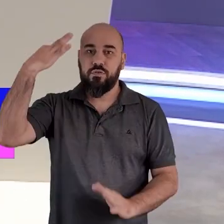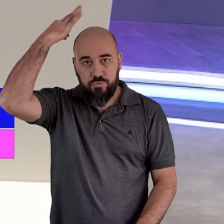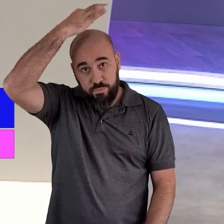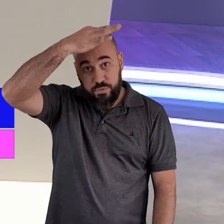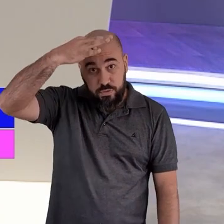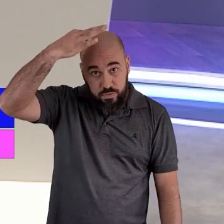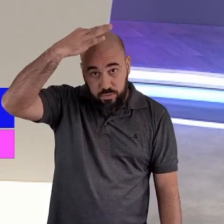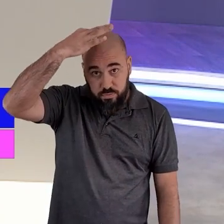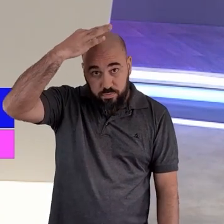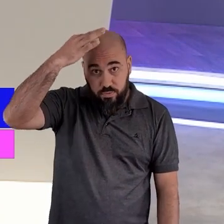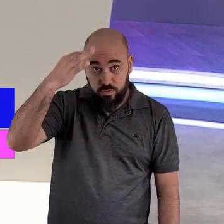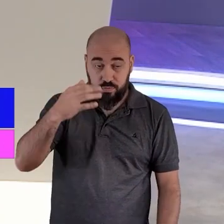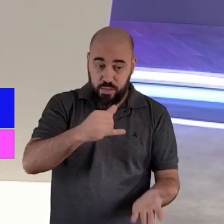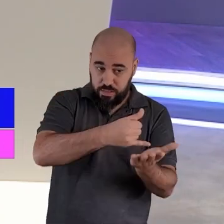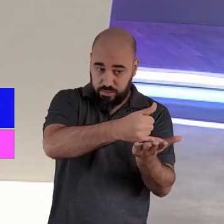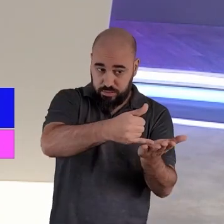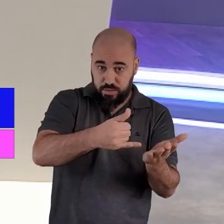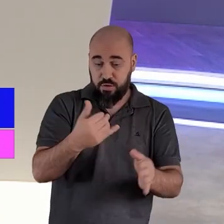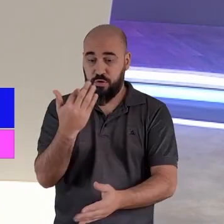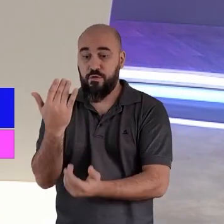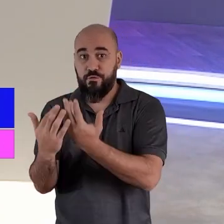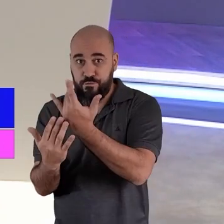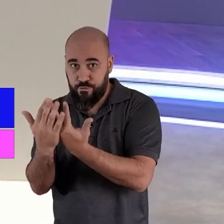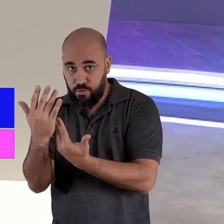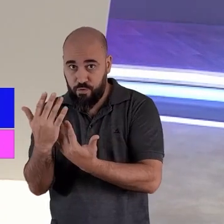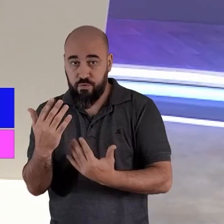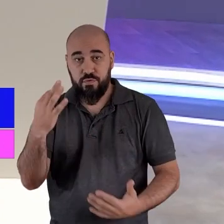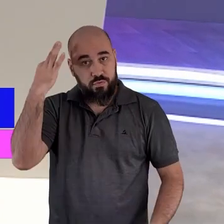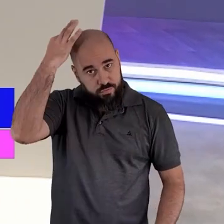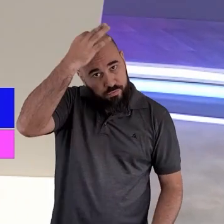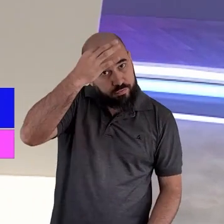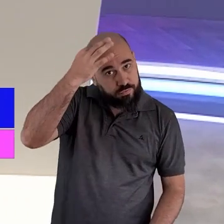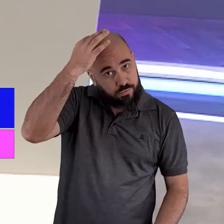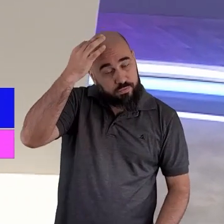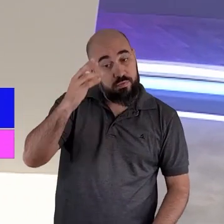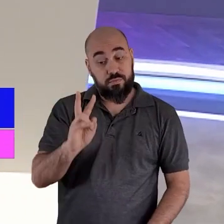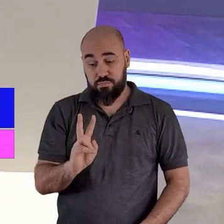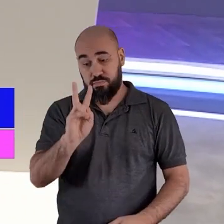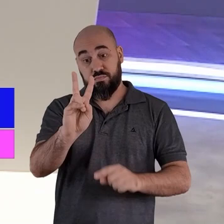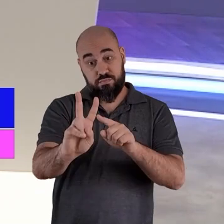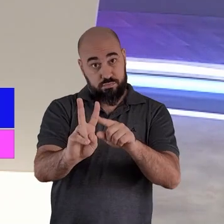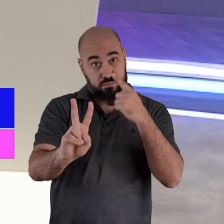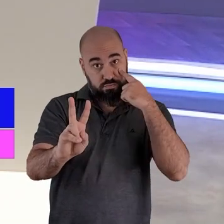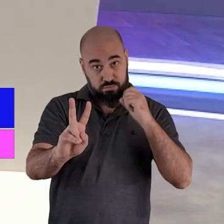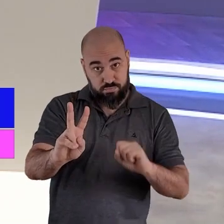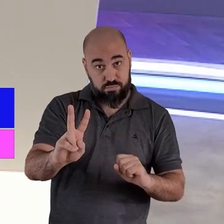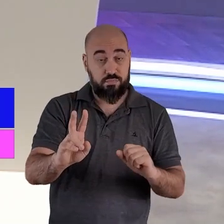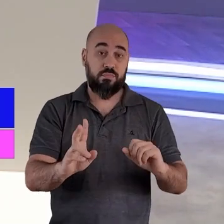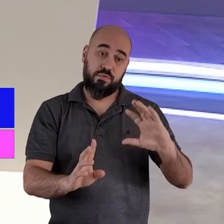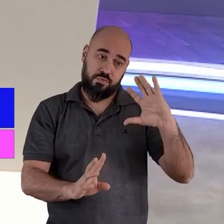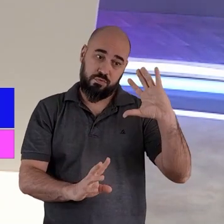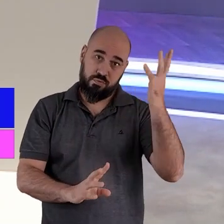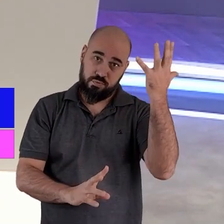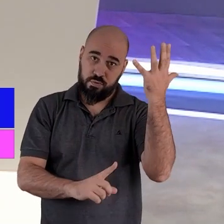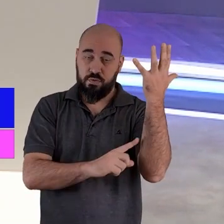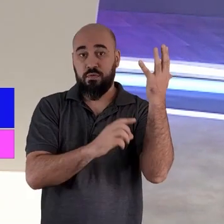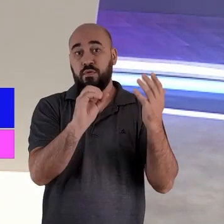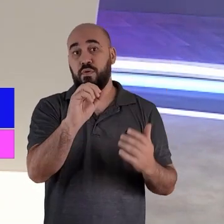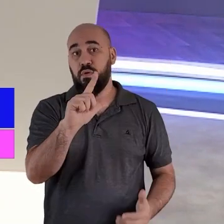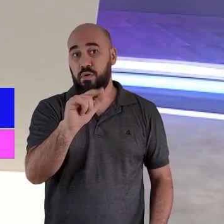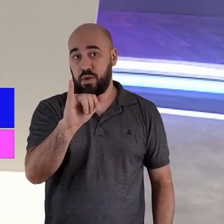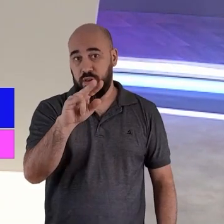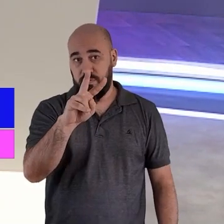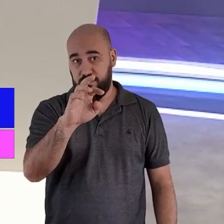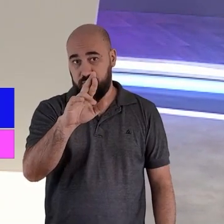Santo. E nós vimos que as testemunhas, elas estavam representadas pela oliveira e estavam representadas